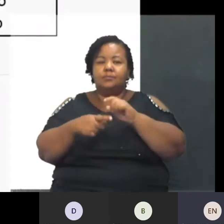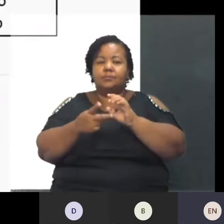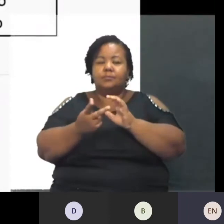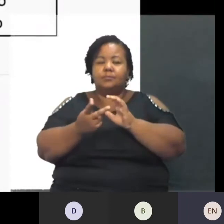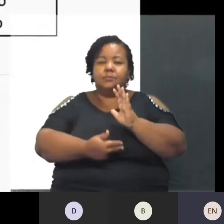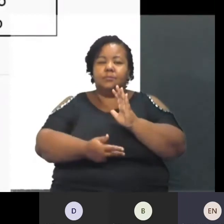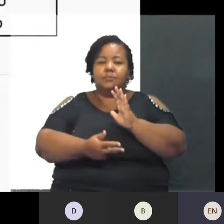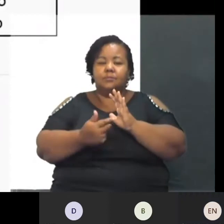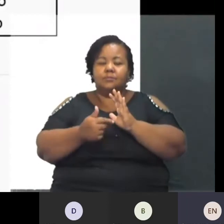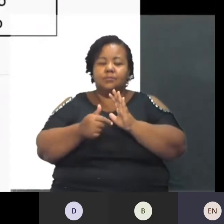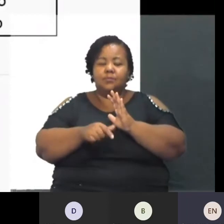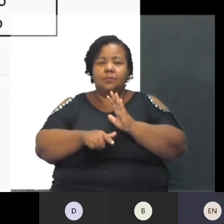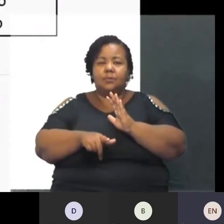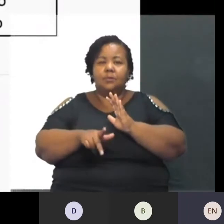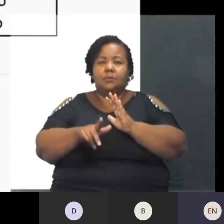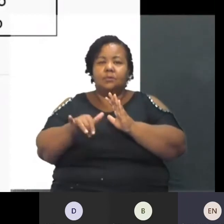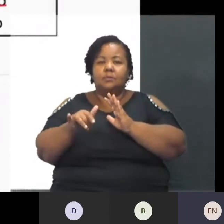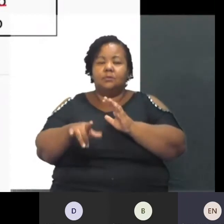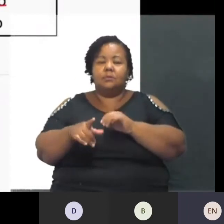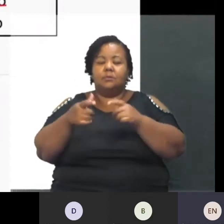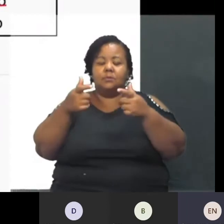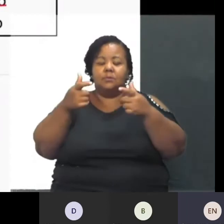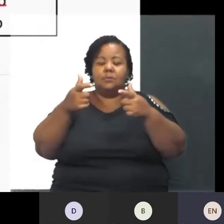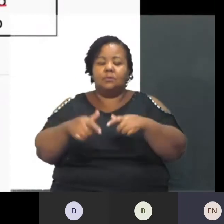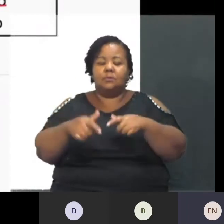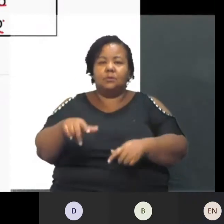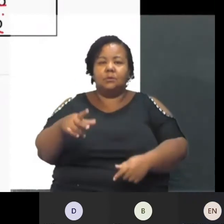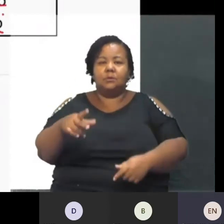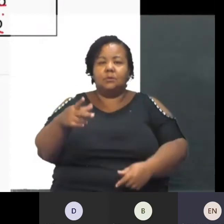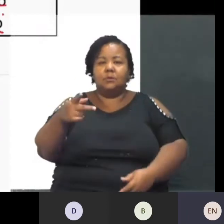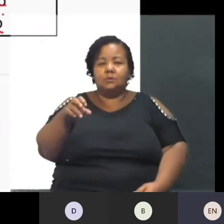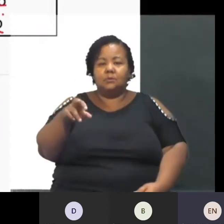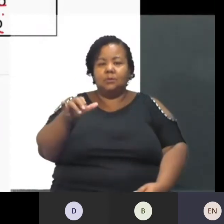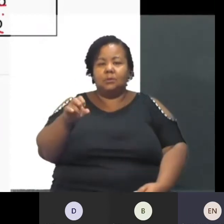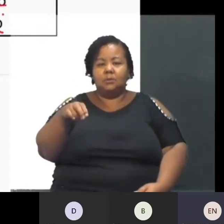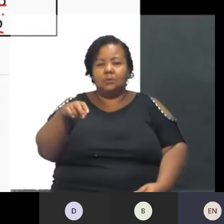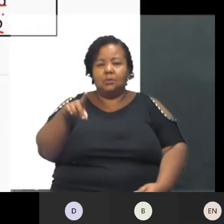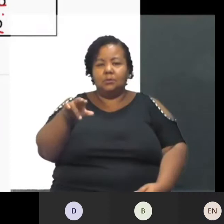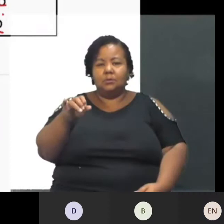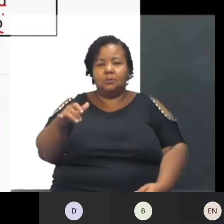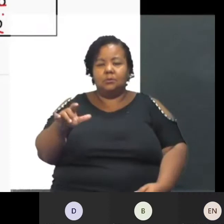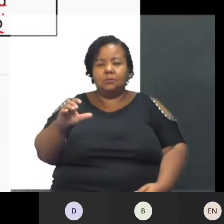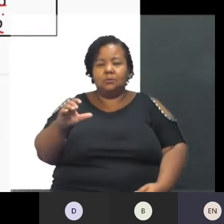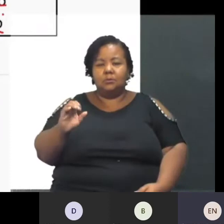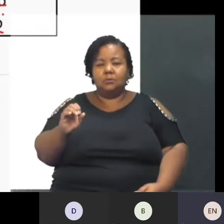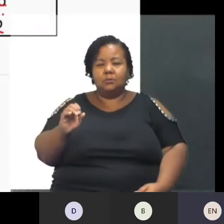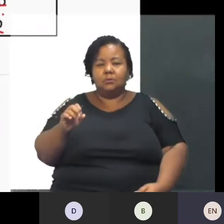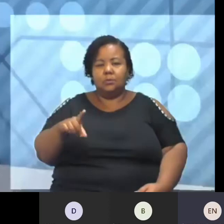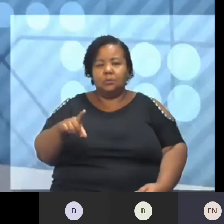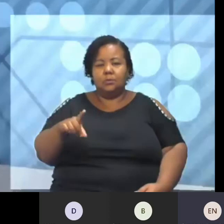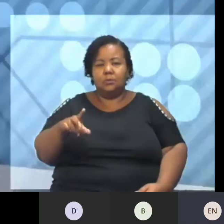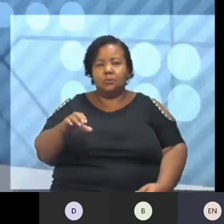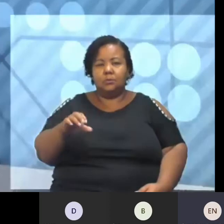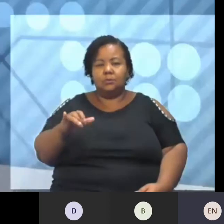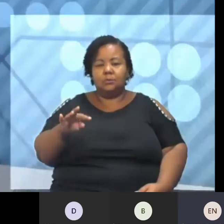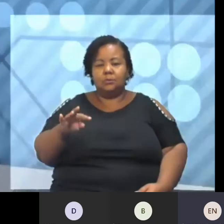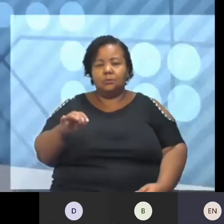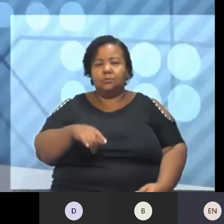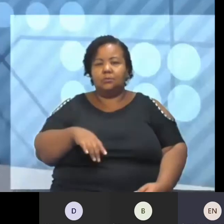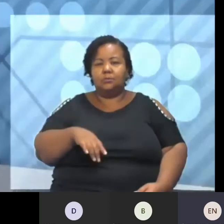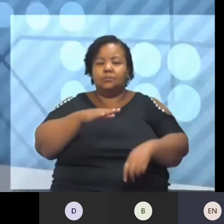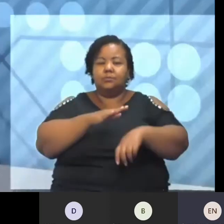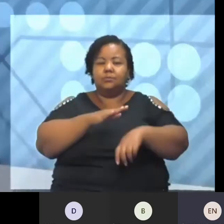tecido cartilaginoso, você vai, então, identificar o pericôndrio e o condrócito. Esse momento, então, ele